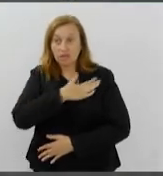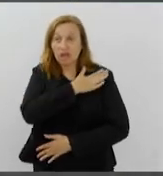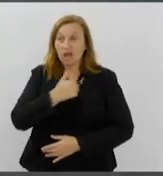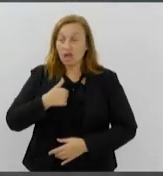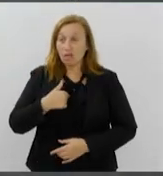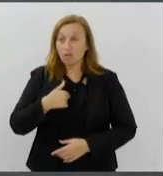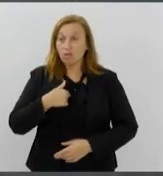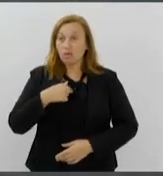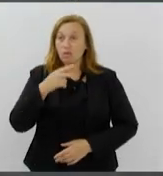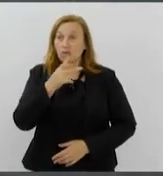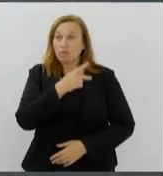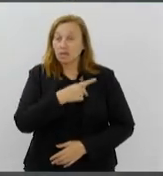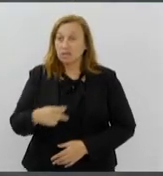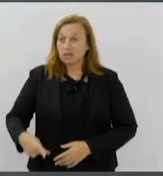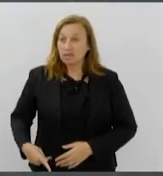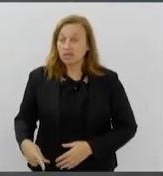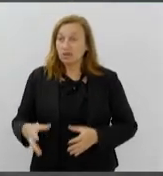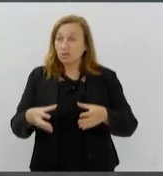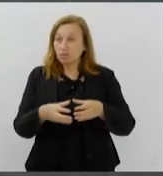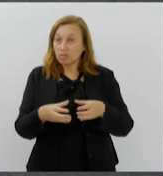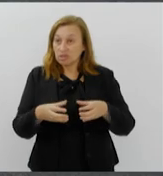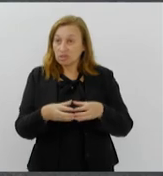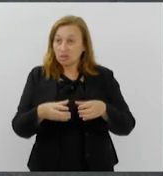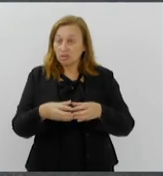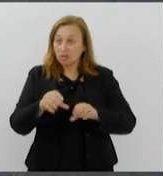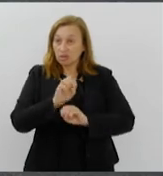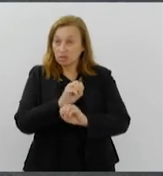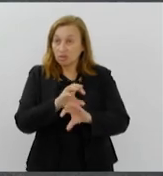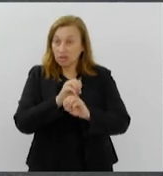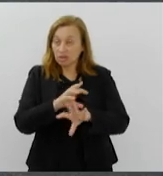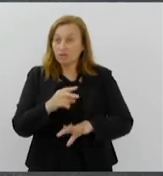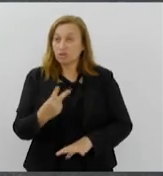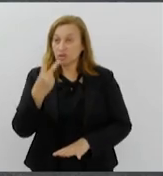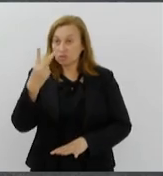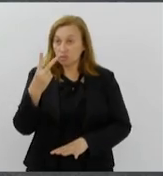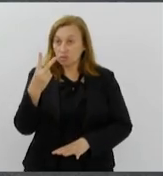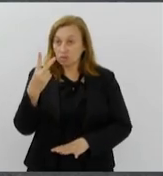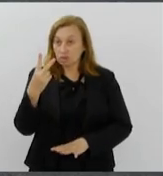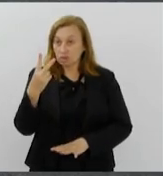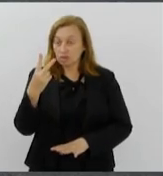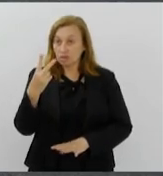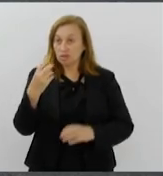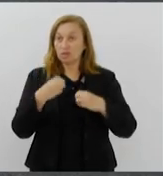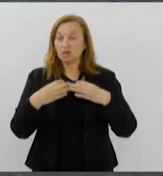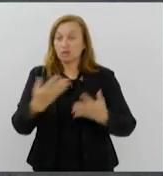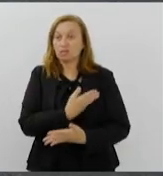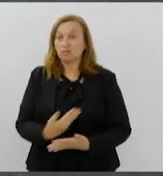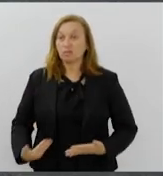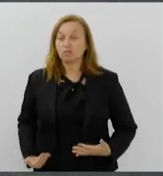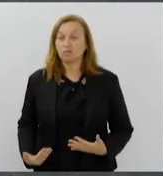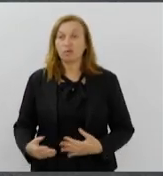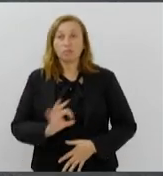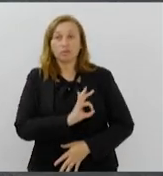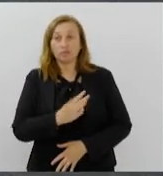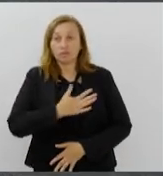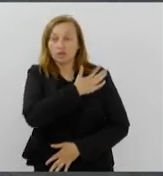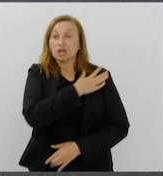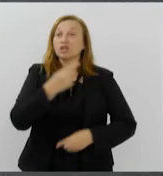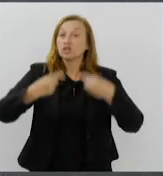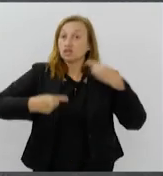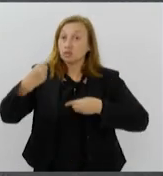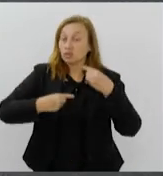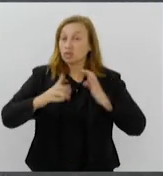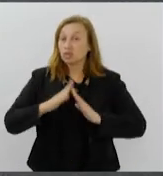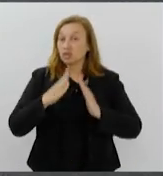de Educação, eu fiz duas audiências públicas com a Polícia Militar e discutimos especificamente a situação dos